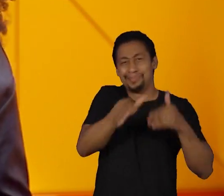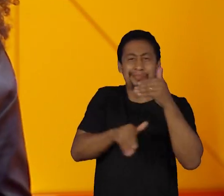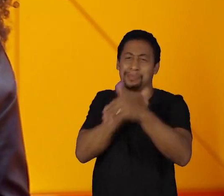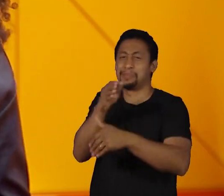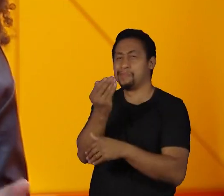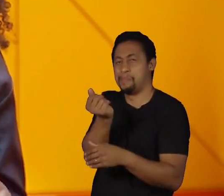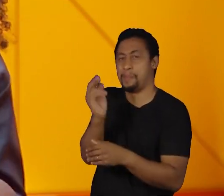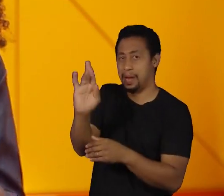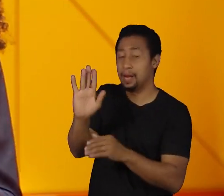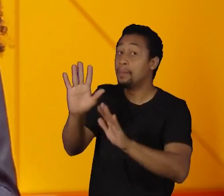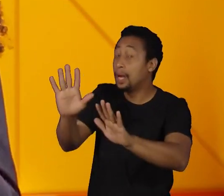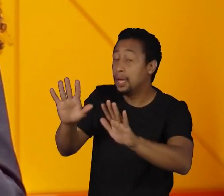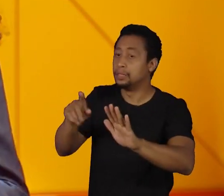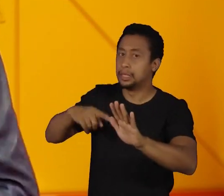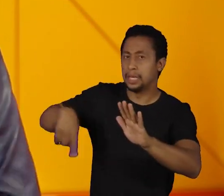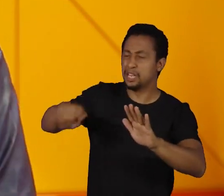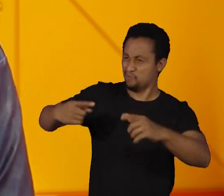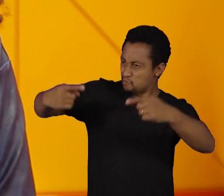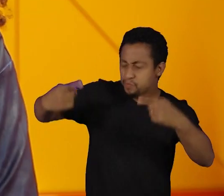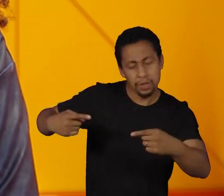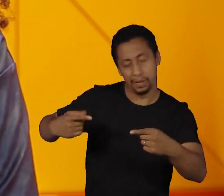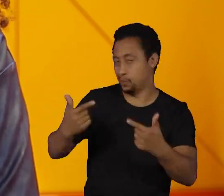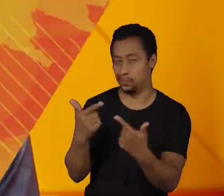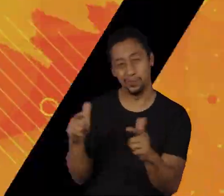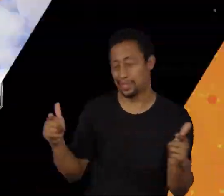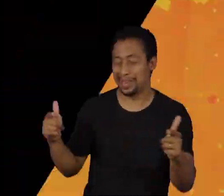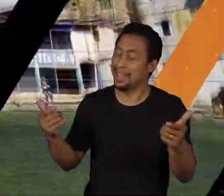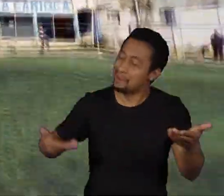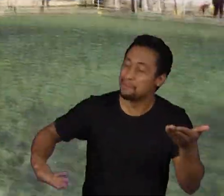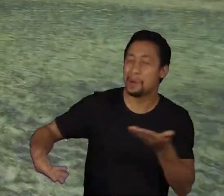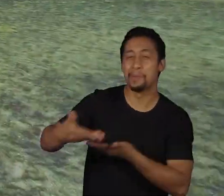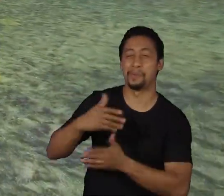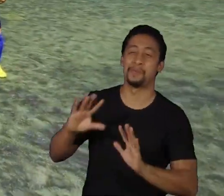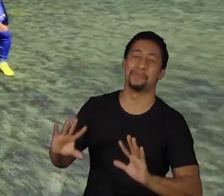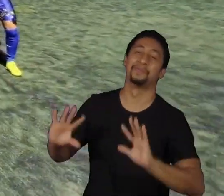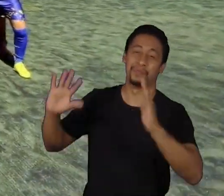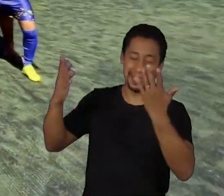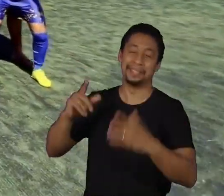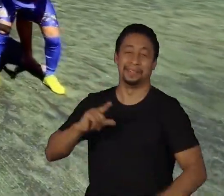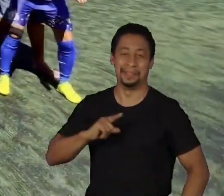rivalidade do campo dá espaço à confraternização.